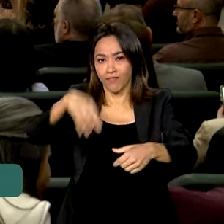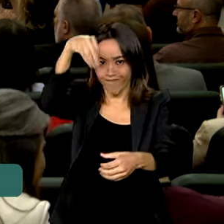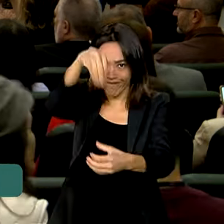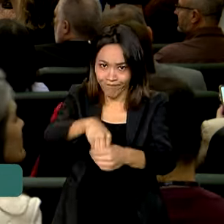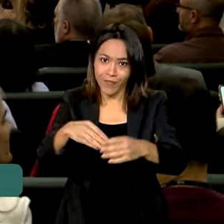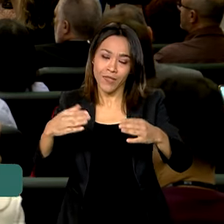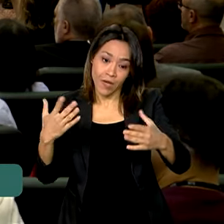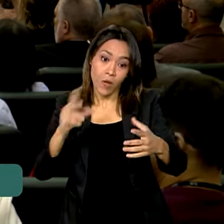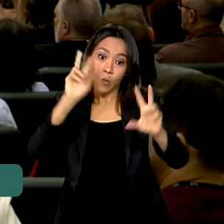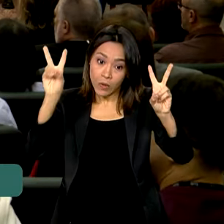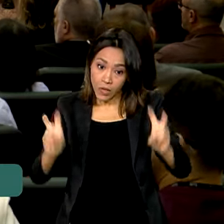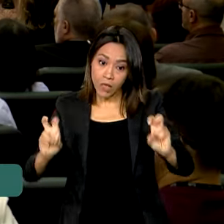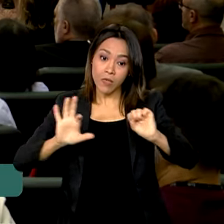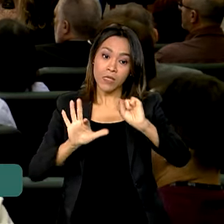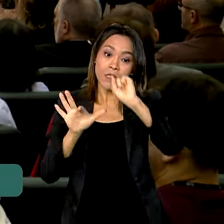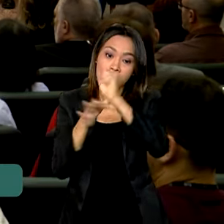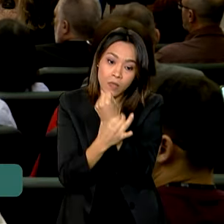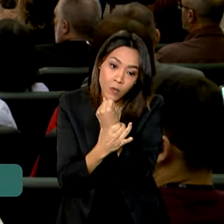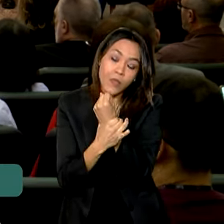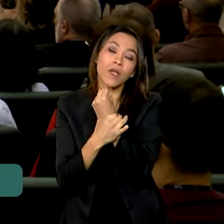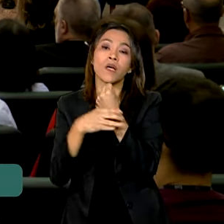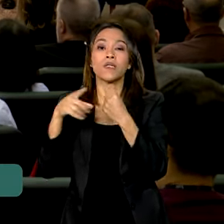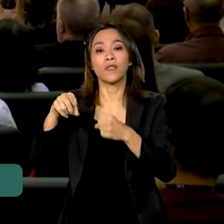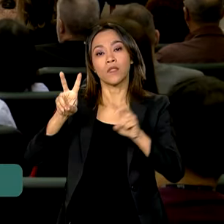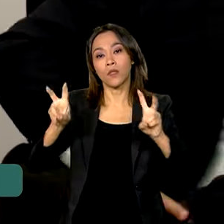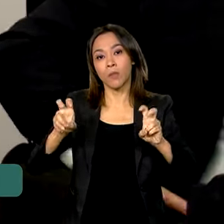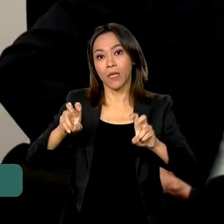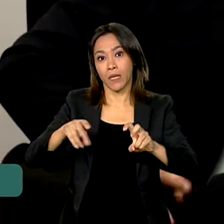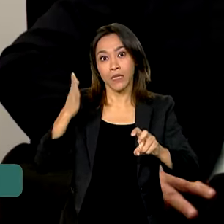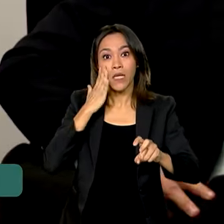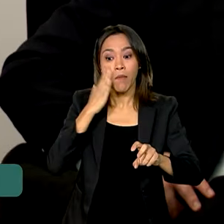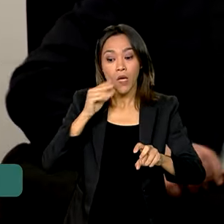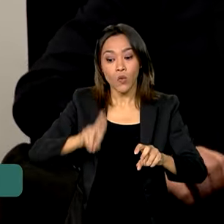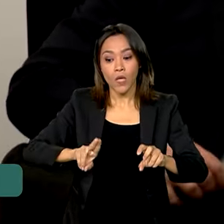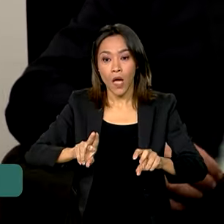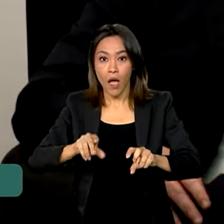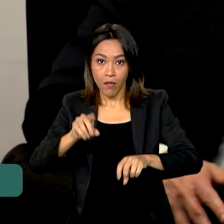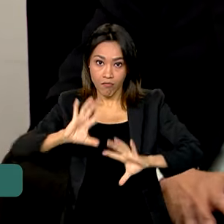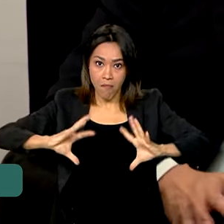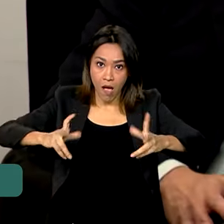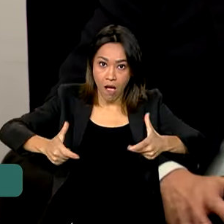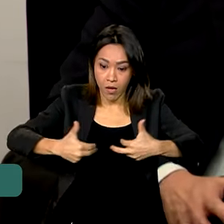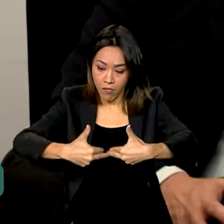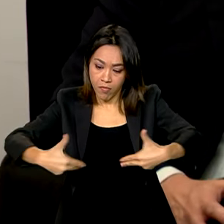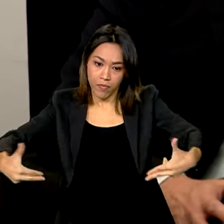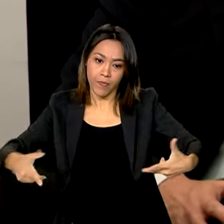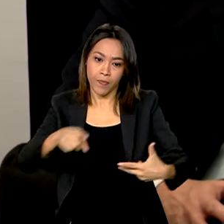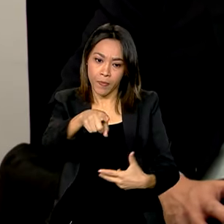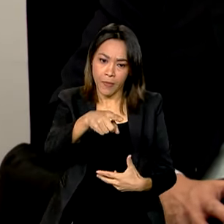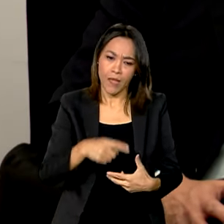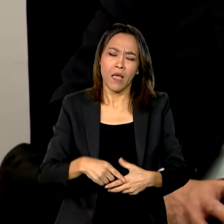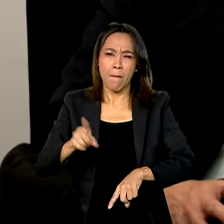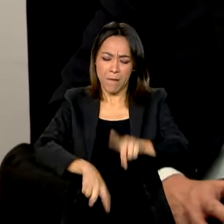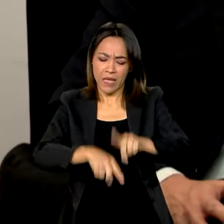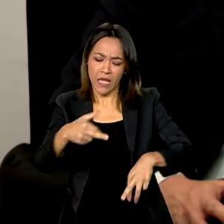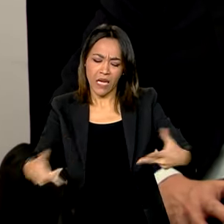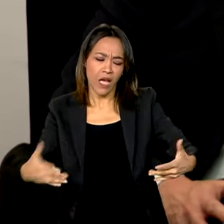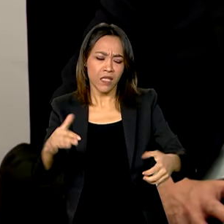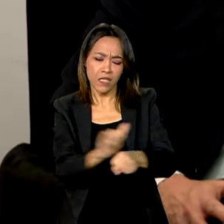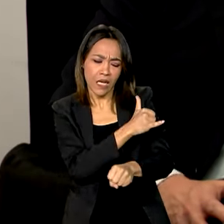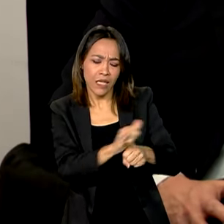é segurança em máquinas e equipamentos. Os acidentes ocupacionais envolvendo máquinas e equipamentos